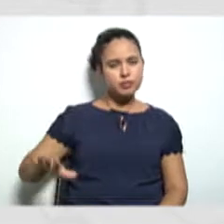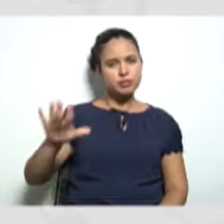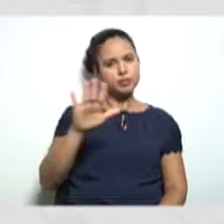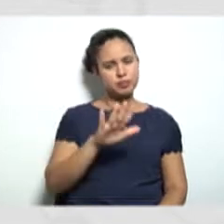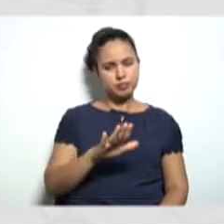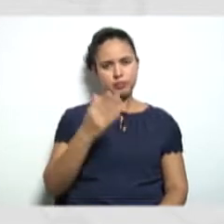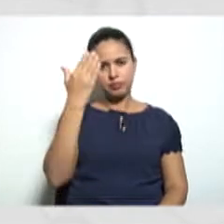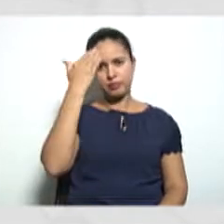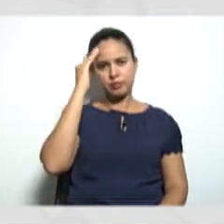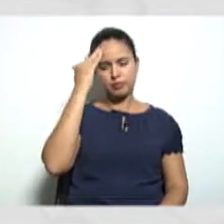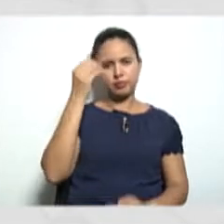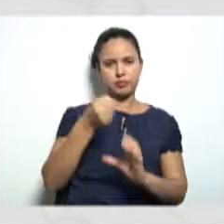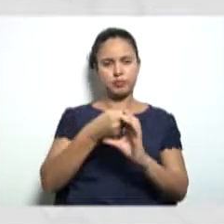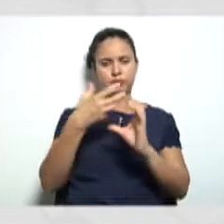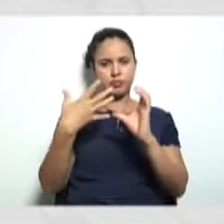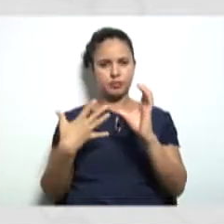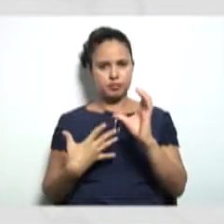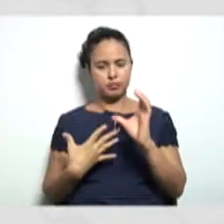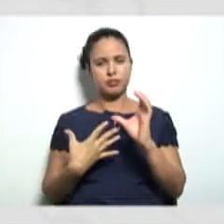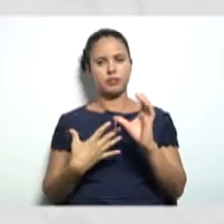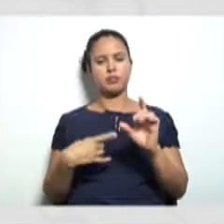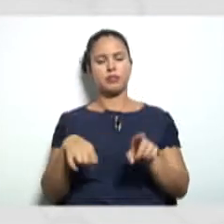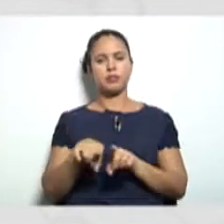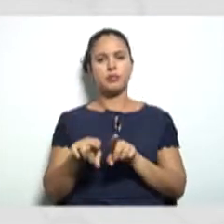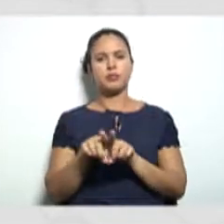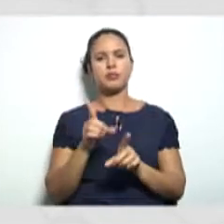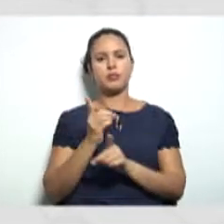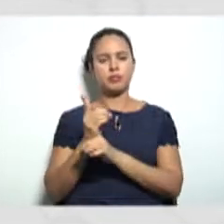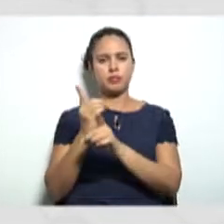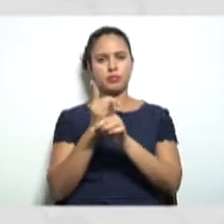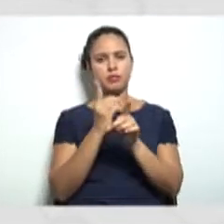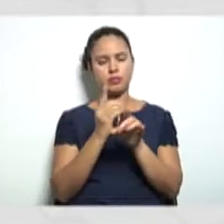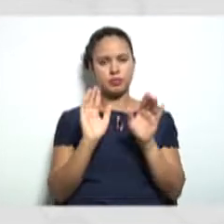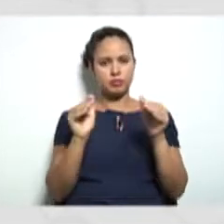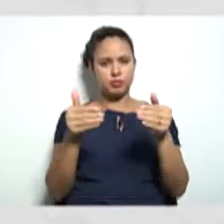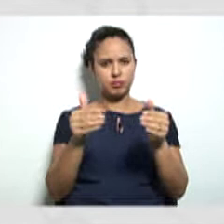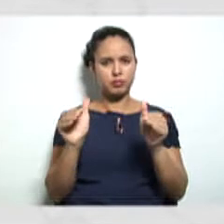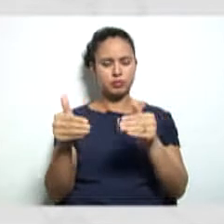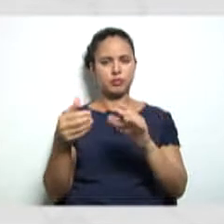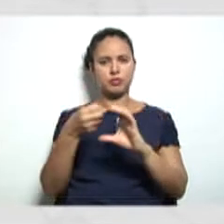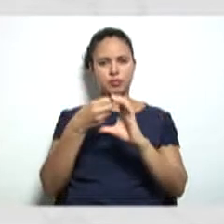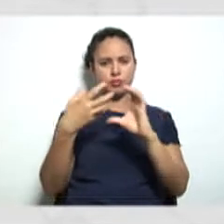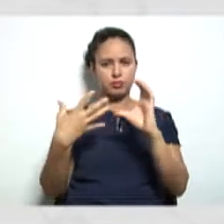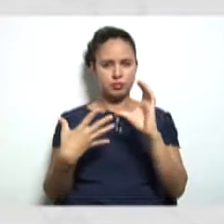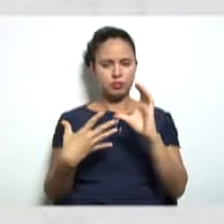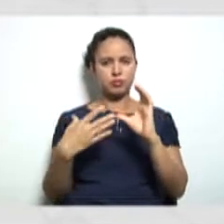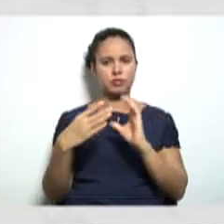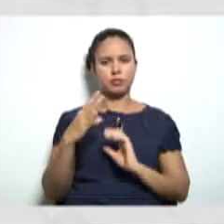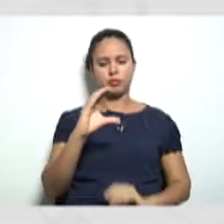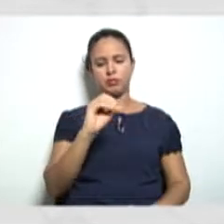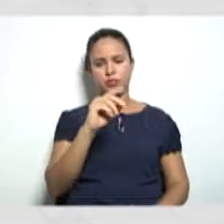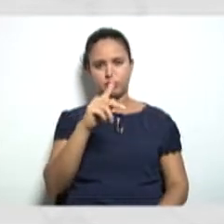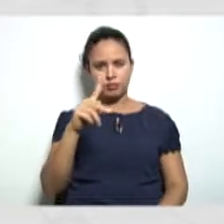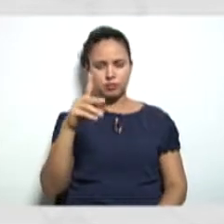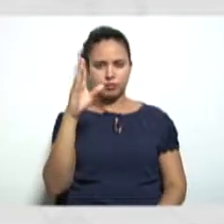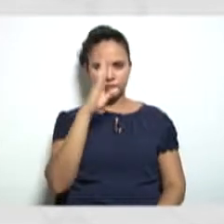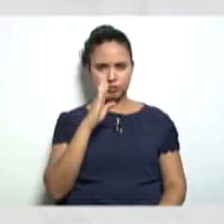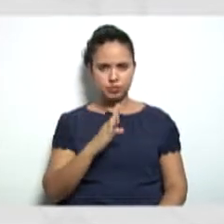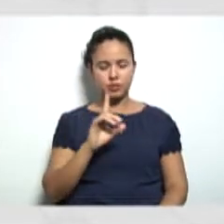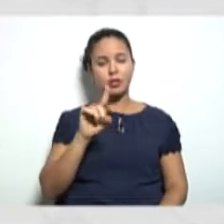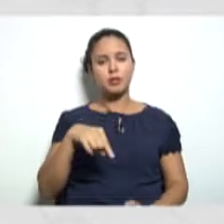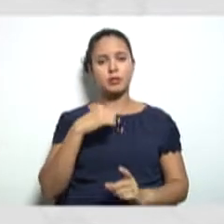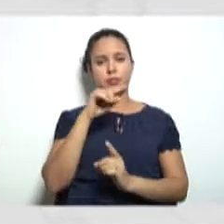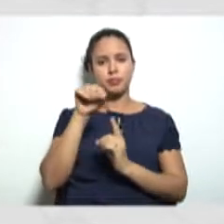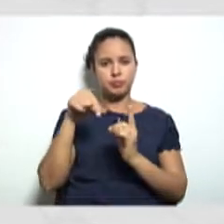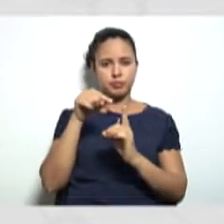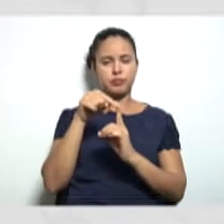ramos do cooperativismo e identificar as especificidades das características do cooperativismo brasileiro. E esses são os objetivos